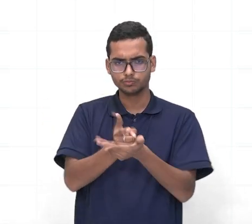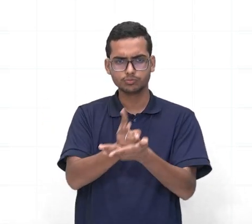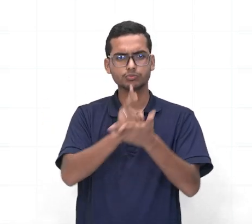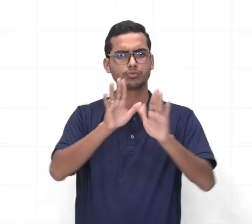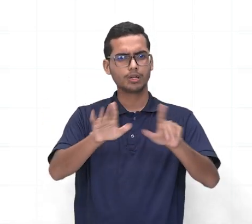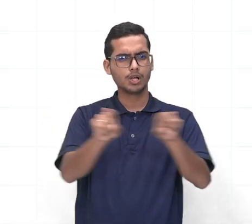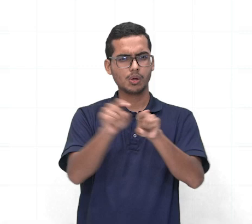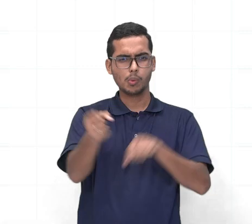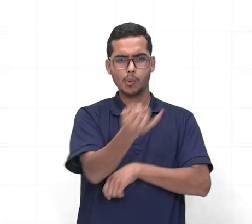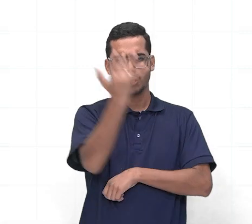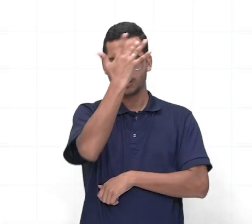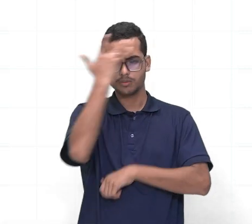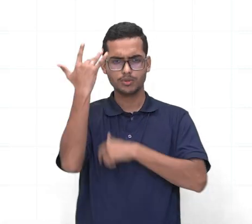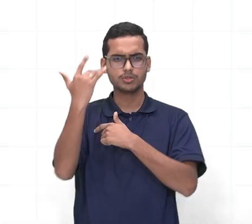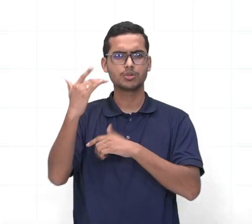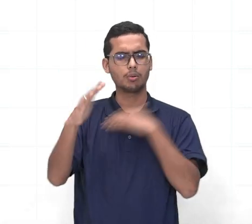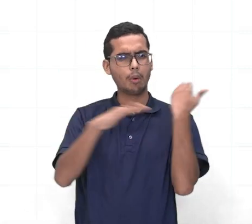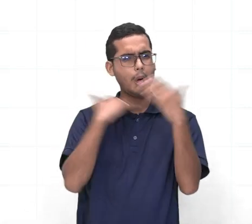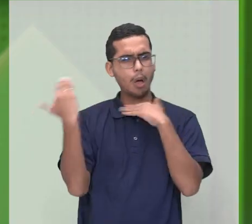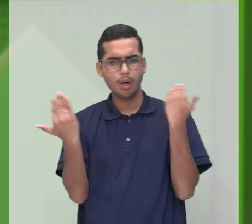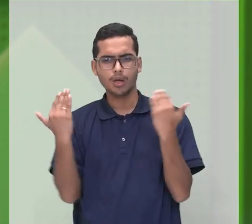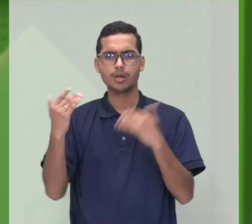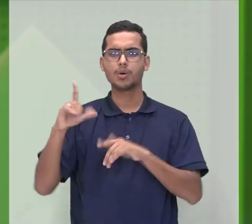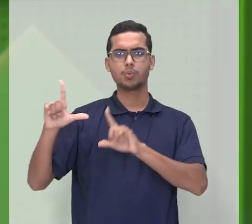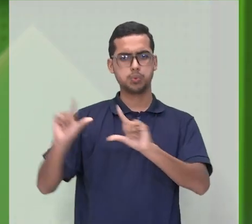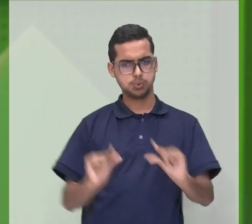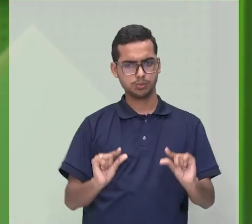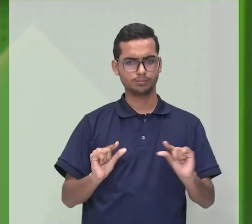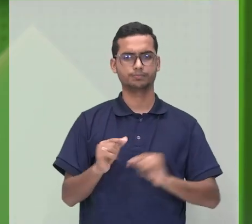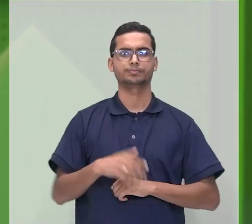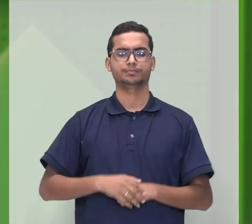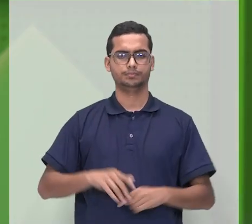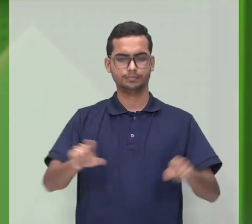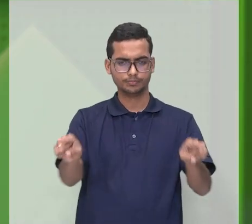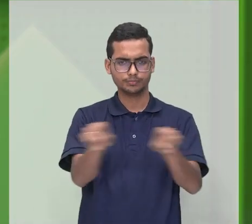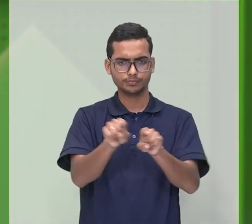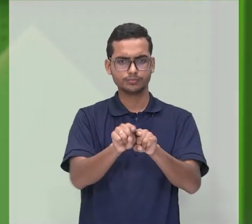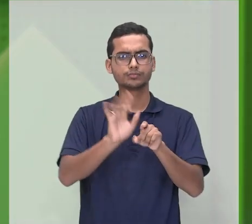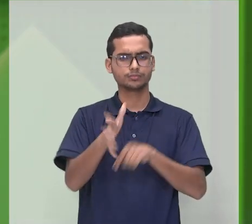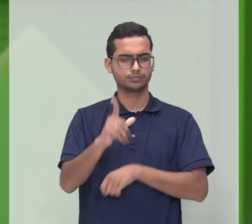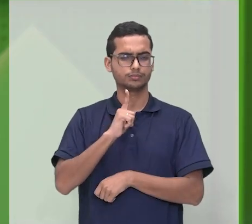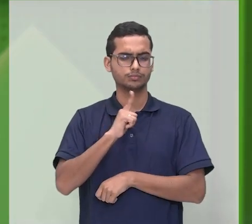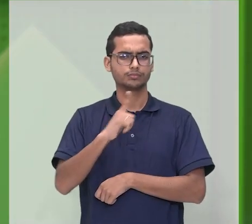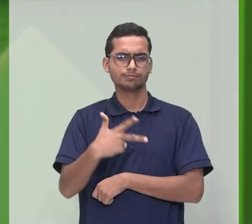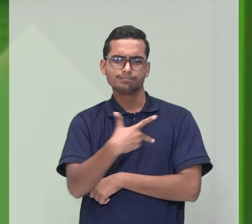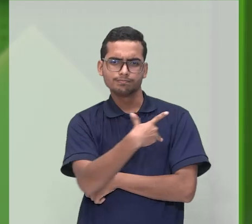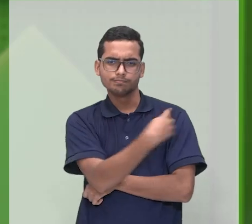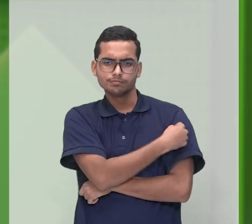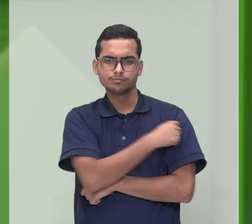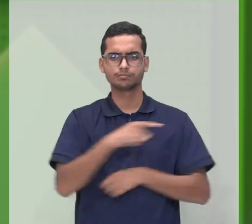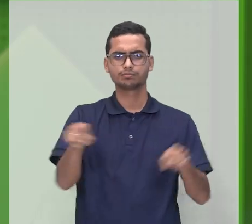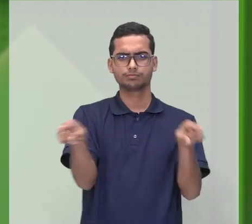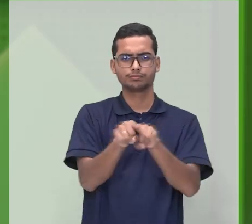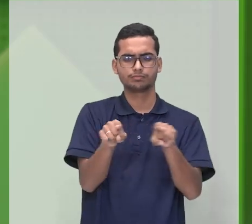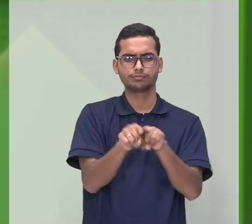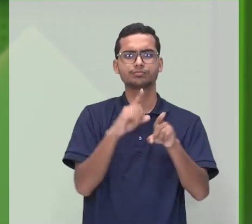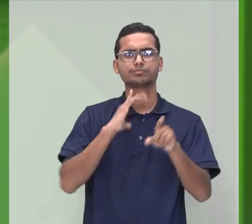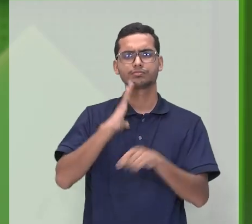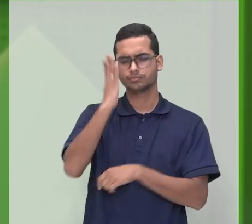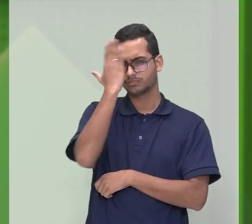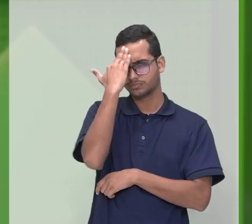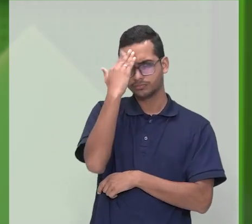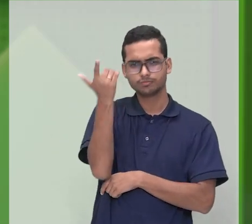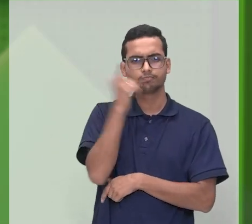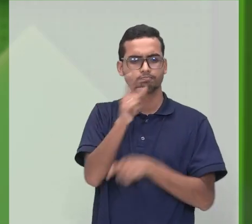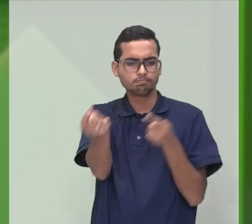aí nós já temos conhecimento sobre o vírus, nós já temos vacinas, nós já temos a forma de controle,